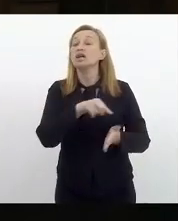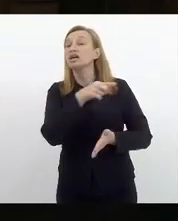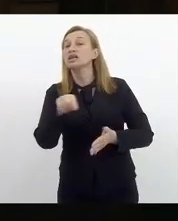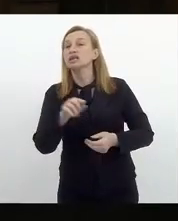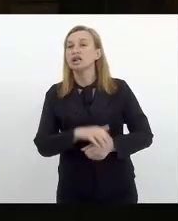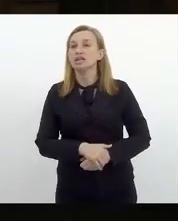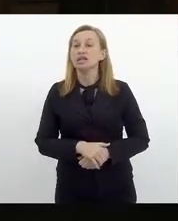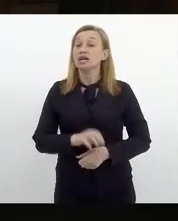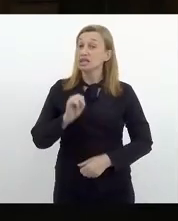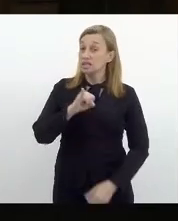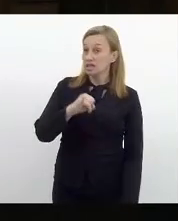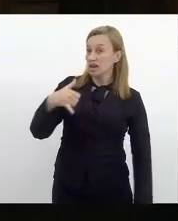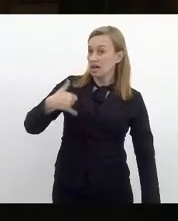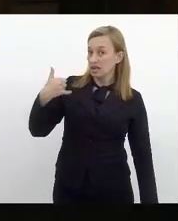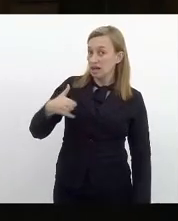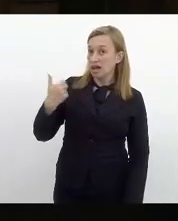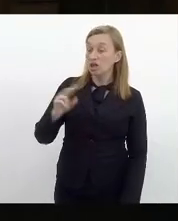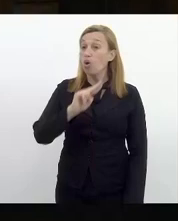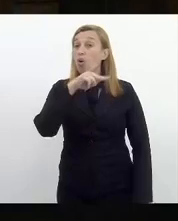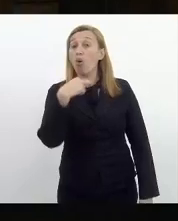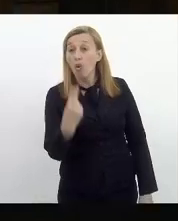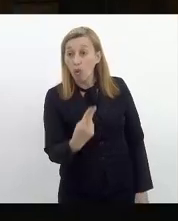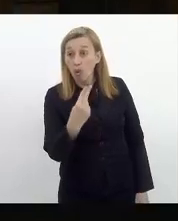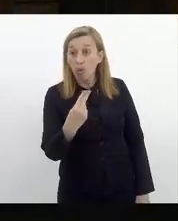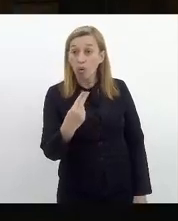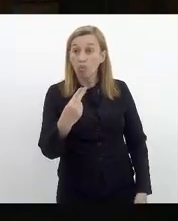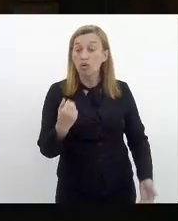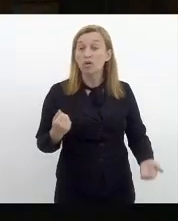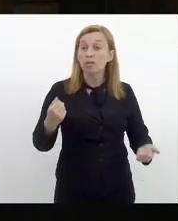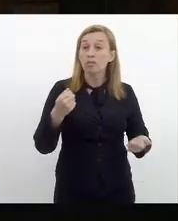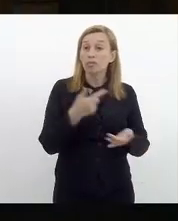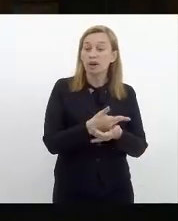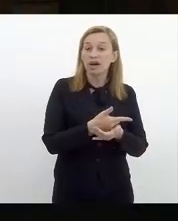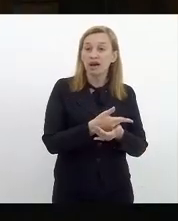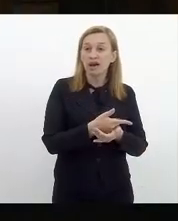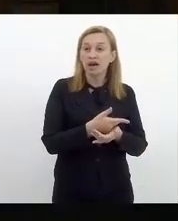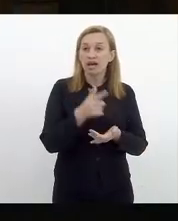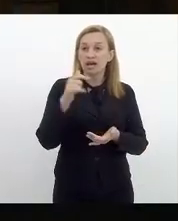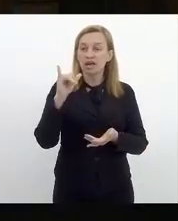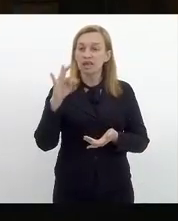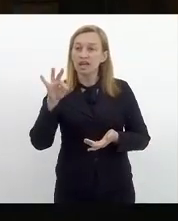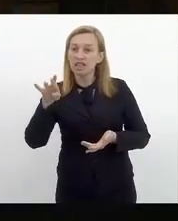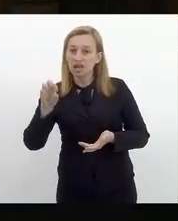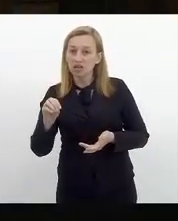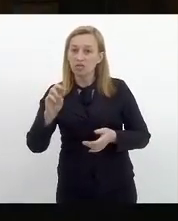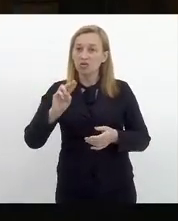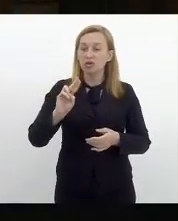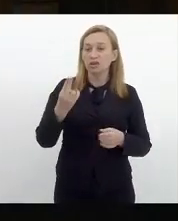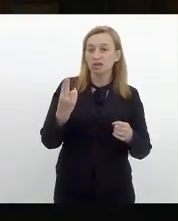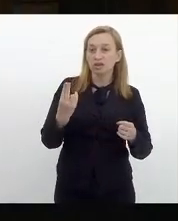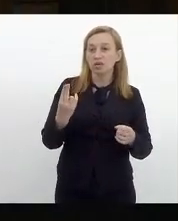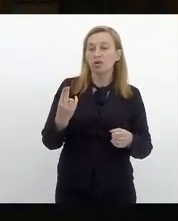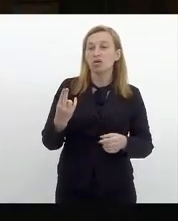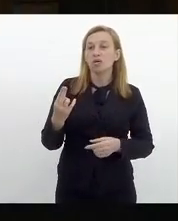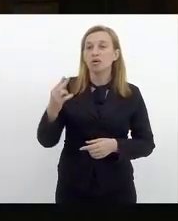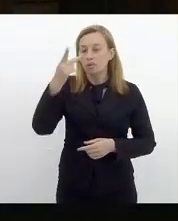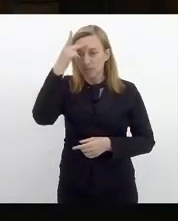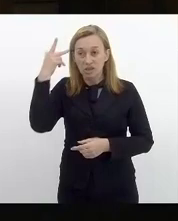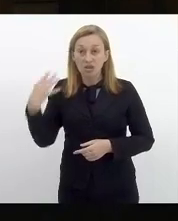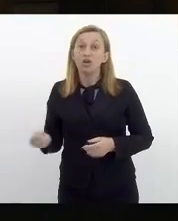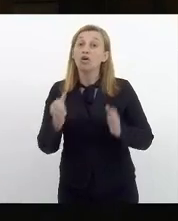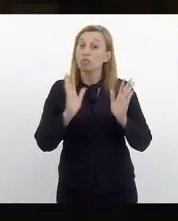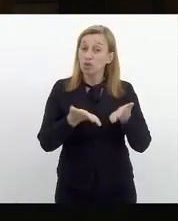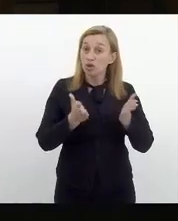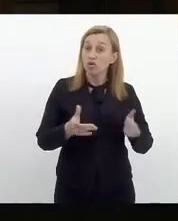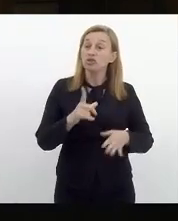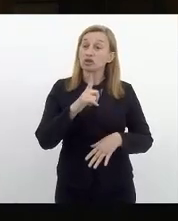se é a idade mínima ou ser a contribuição dos o ativos e pensionistas porque hoje por hoje ainda